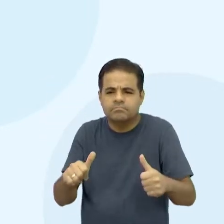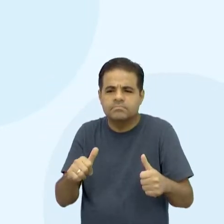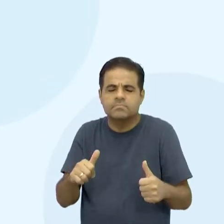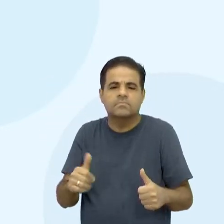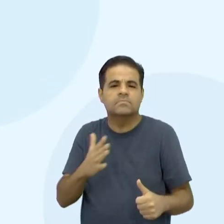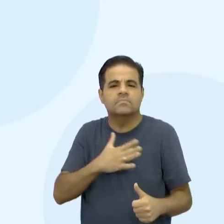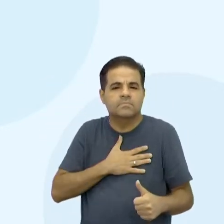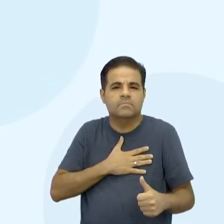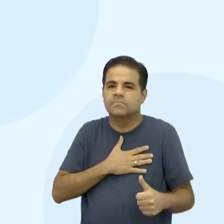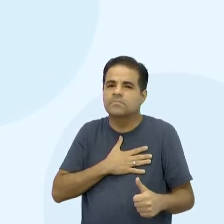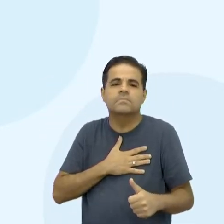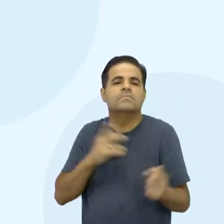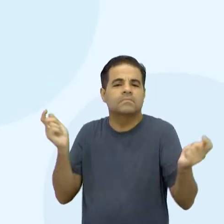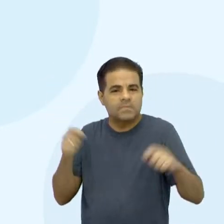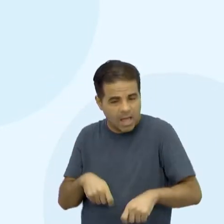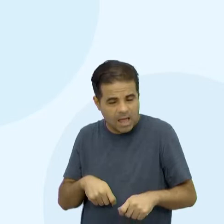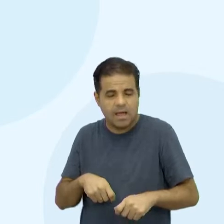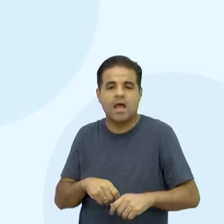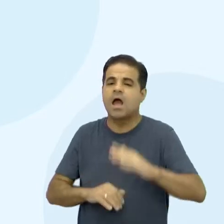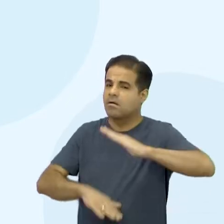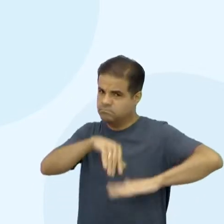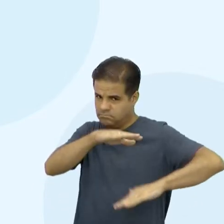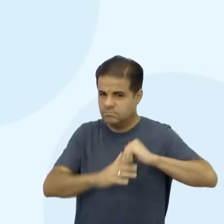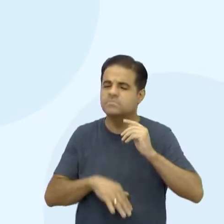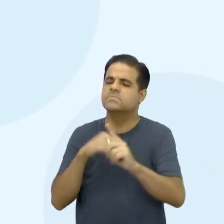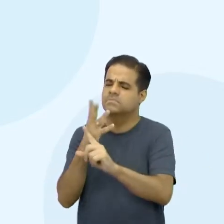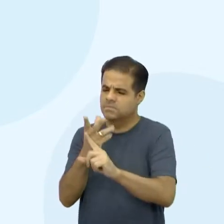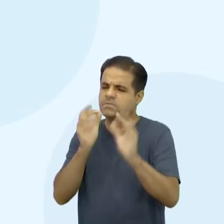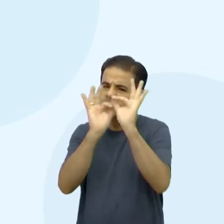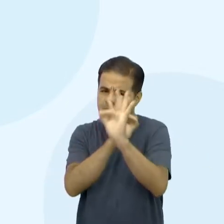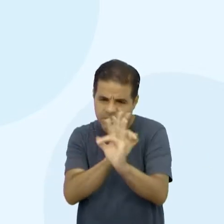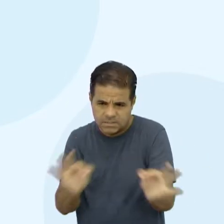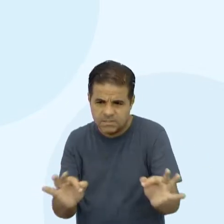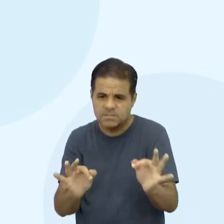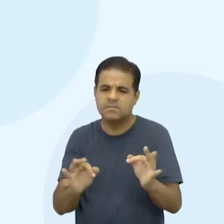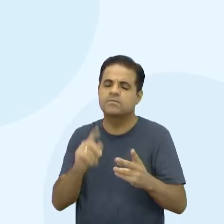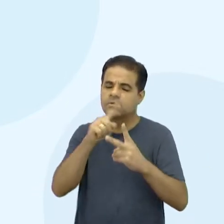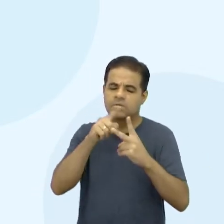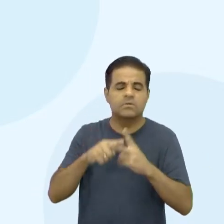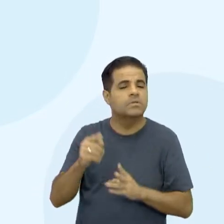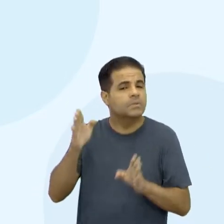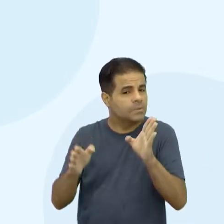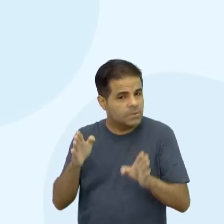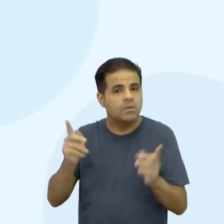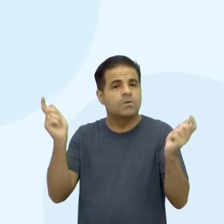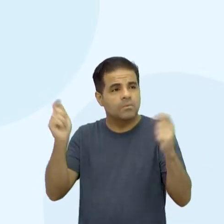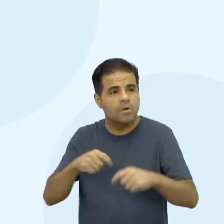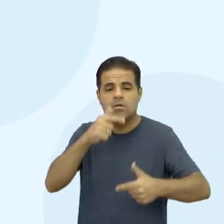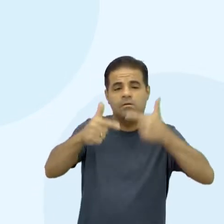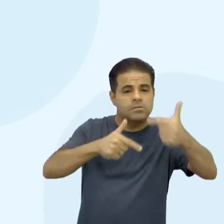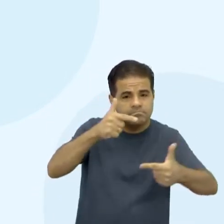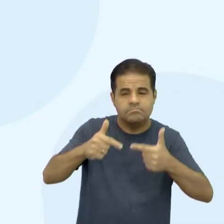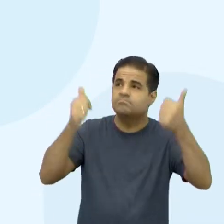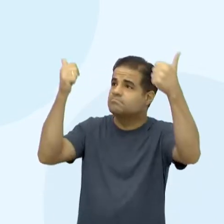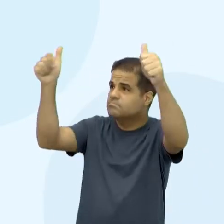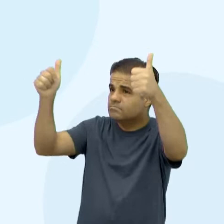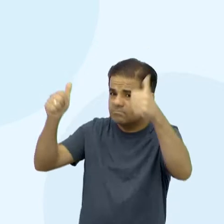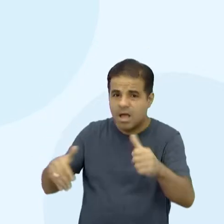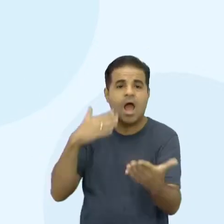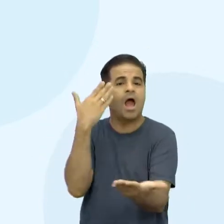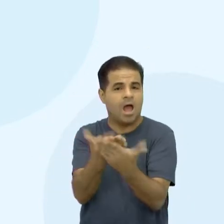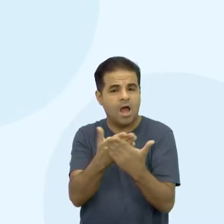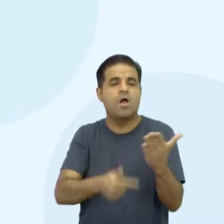No meu caso, dá para fazer a arte aí simples, mas para os 2 momentos. Por quê? Posso trabalhar com o cartaz, que a gente viu na aula